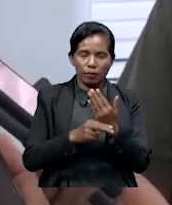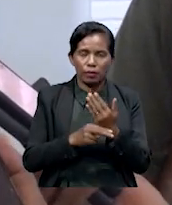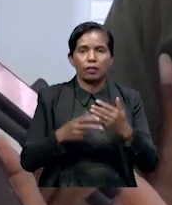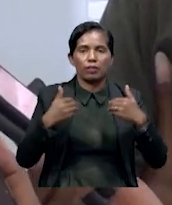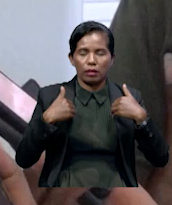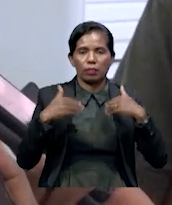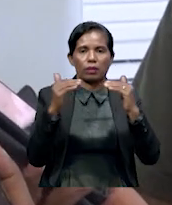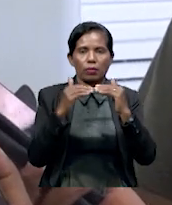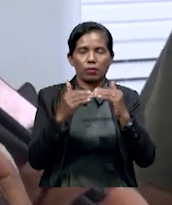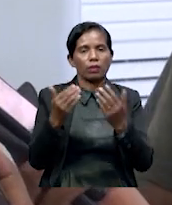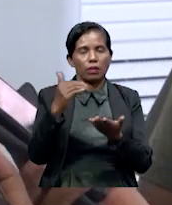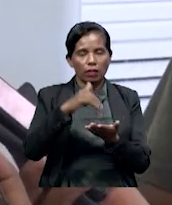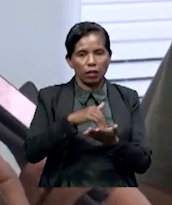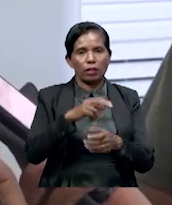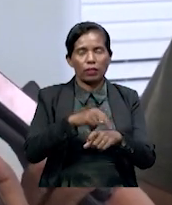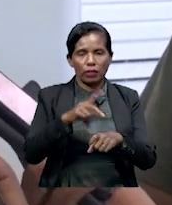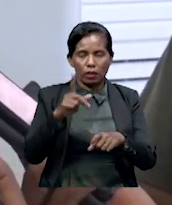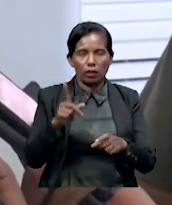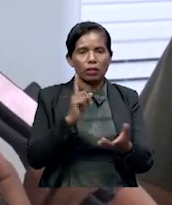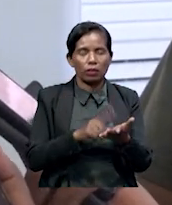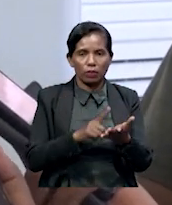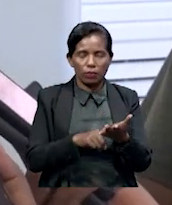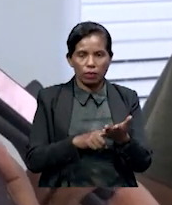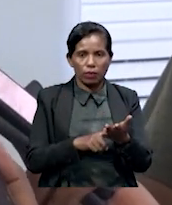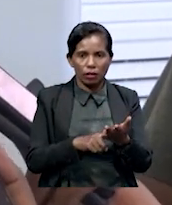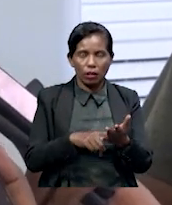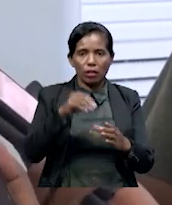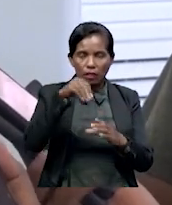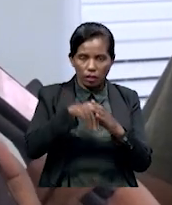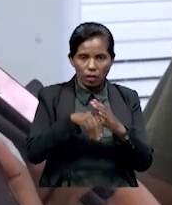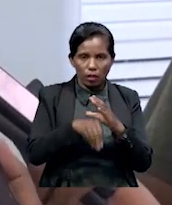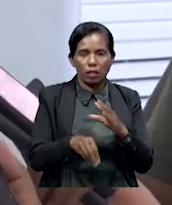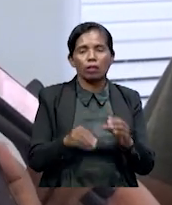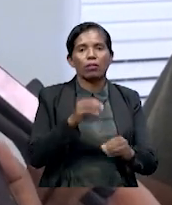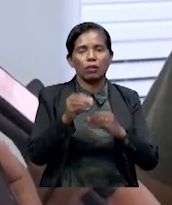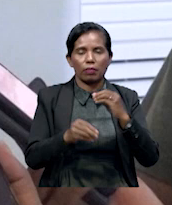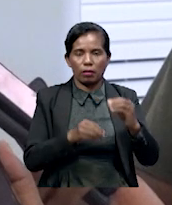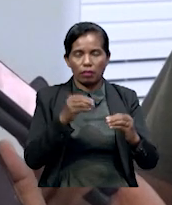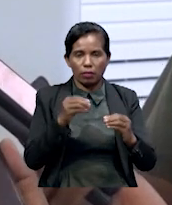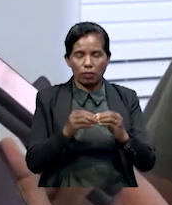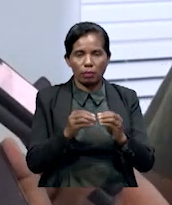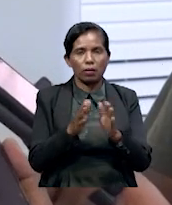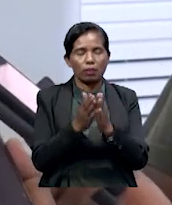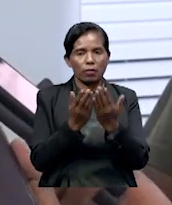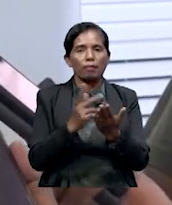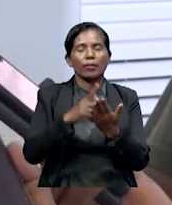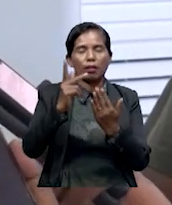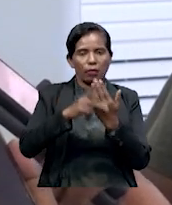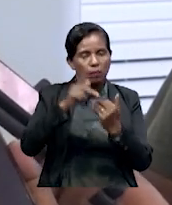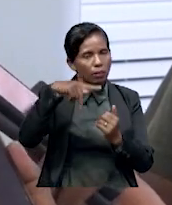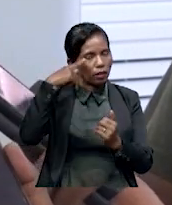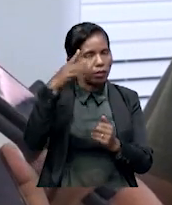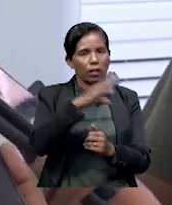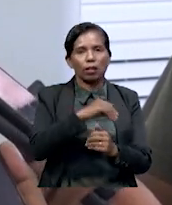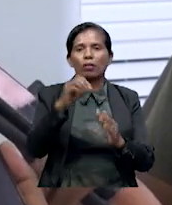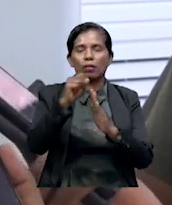Conferência Nacional. Para a discutir detalhes liu com a manual programa político no estatuto